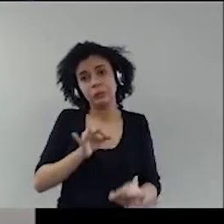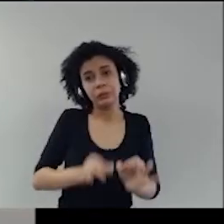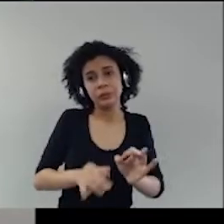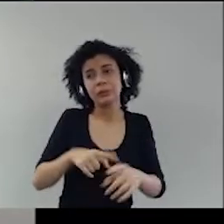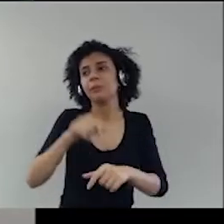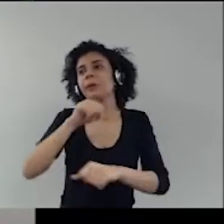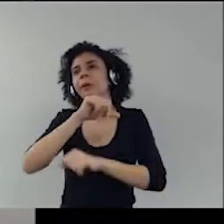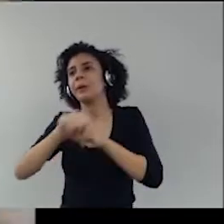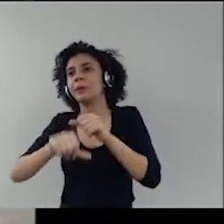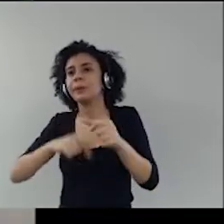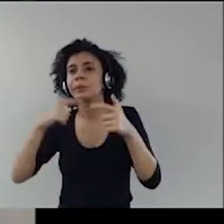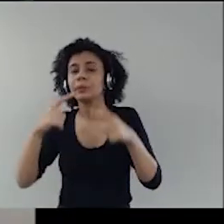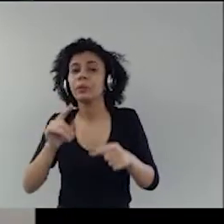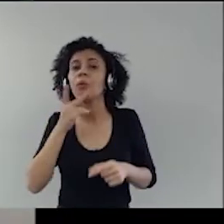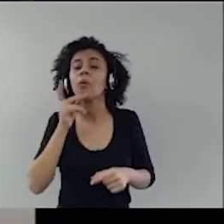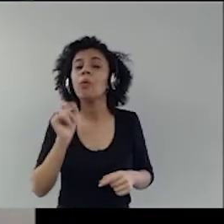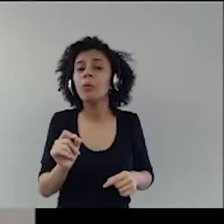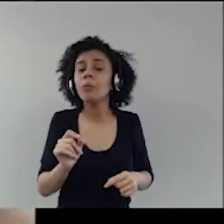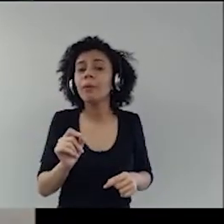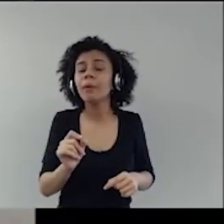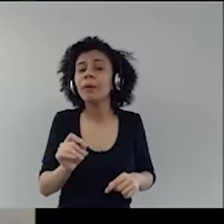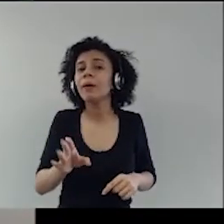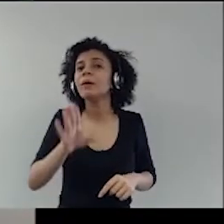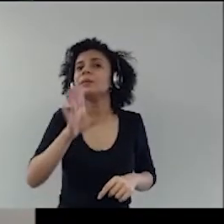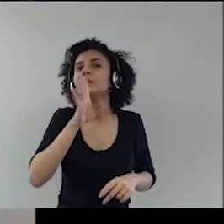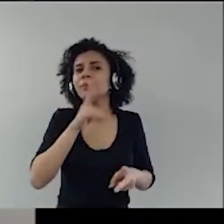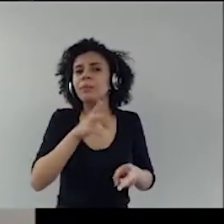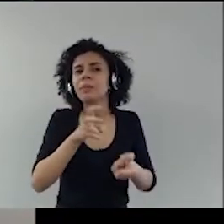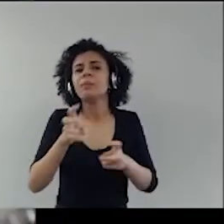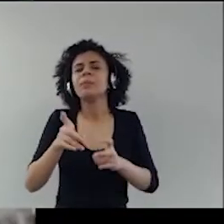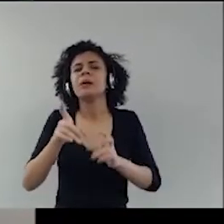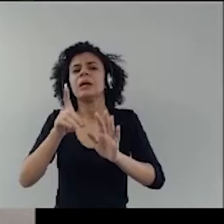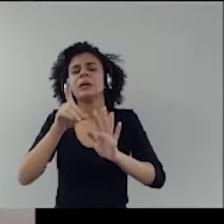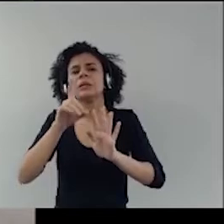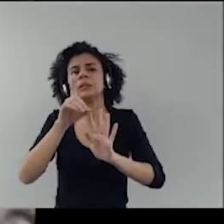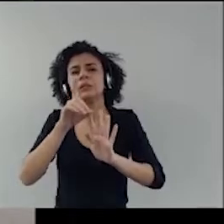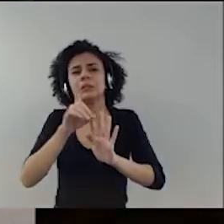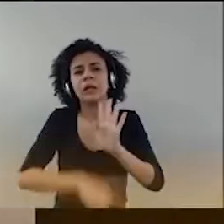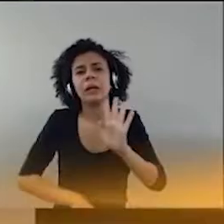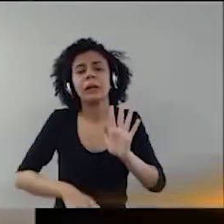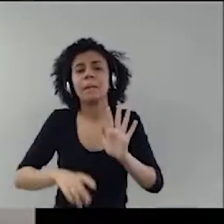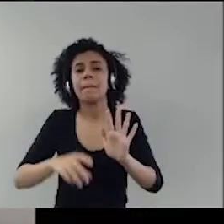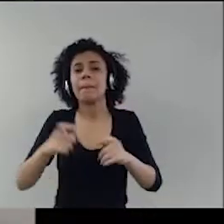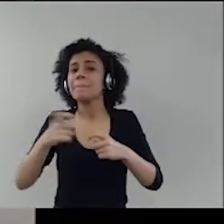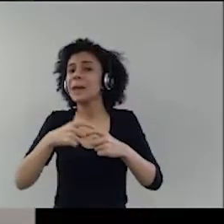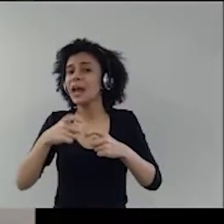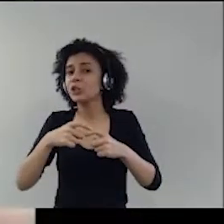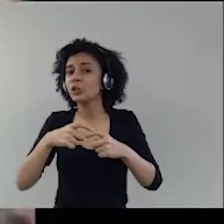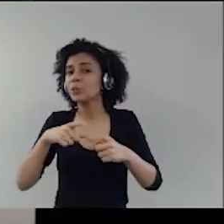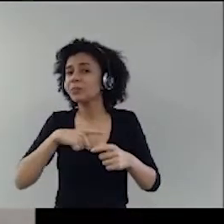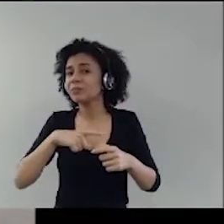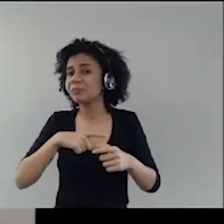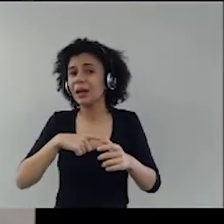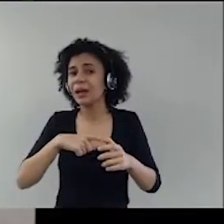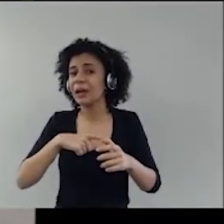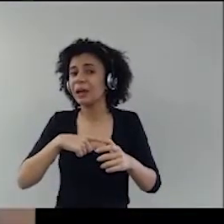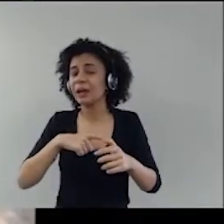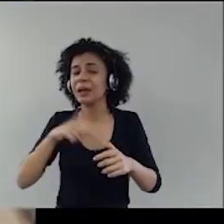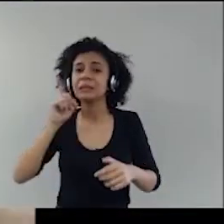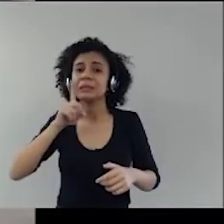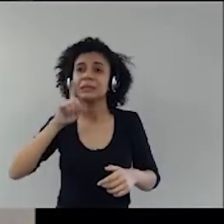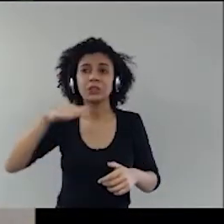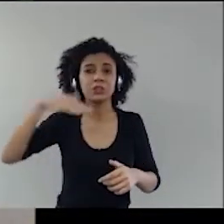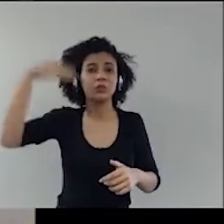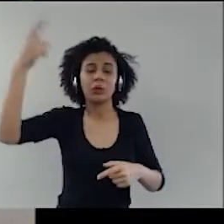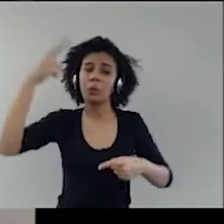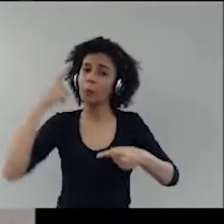em seguida, desde reconhecendo diplomas de médicos não válidos no país, né, diplomas estrangeiros